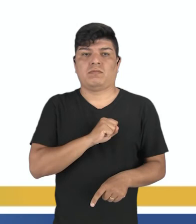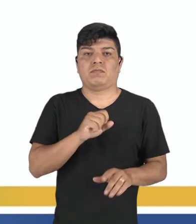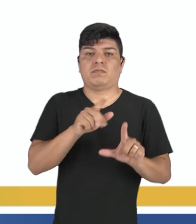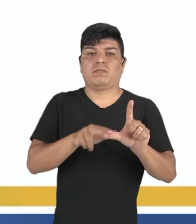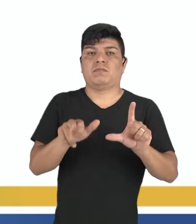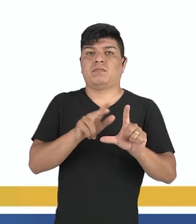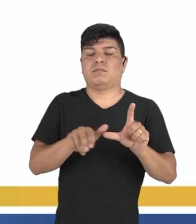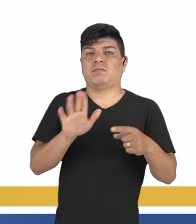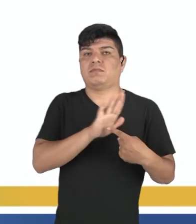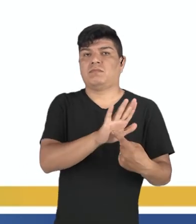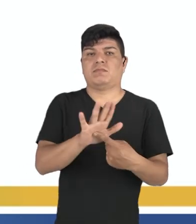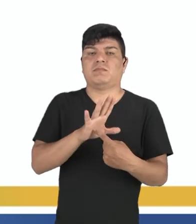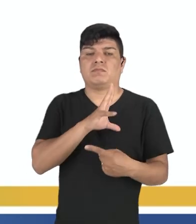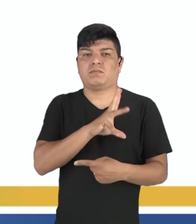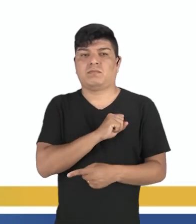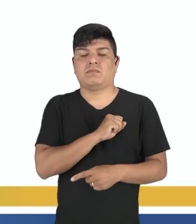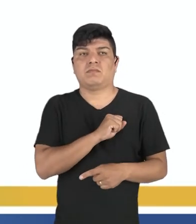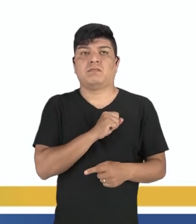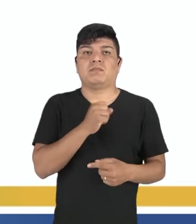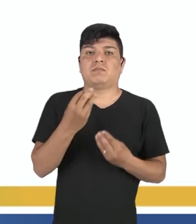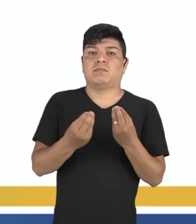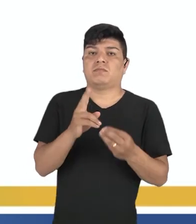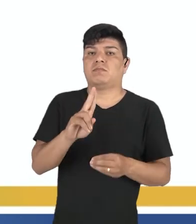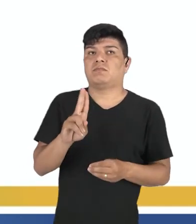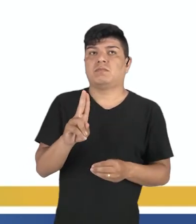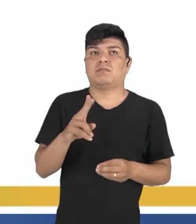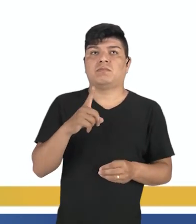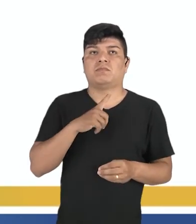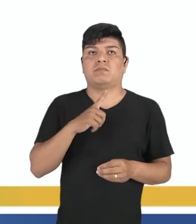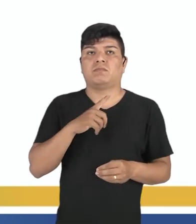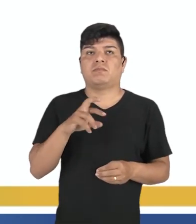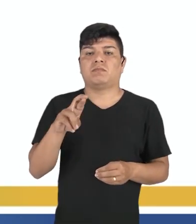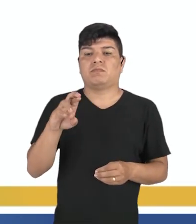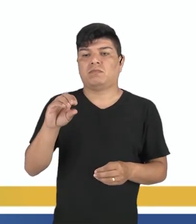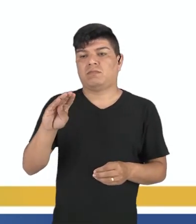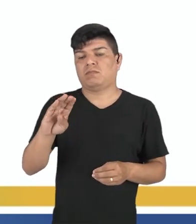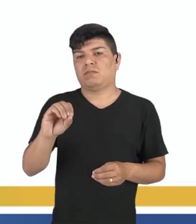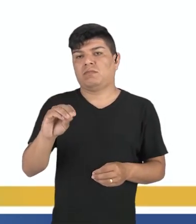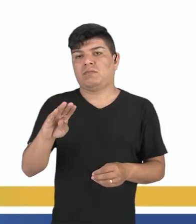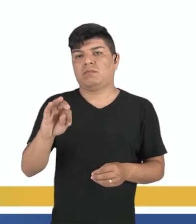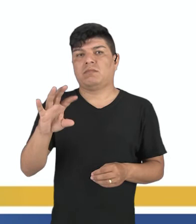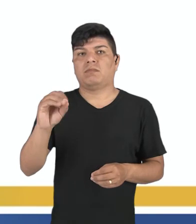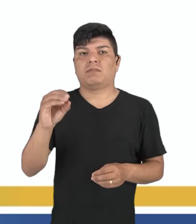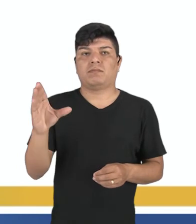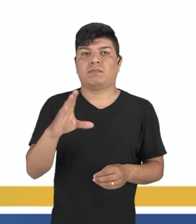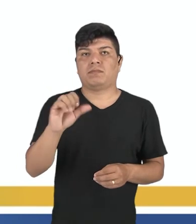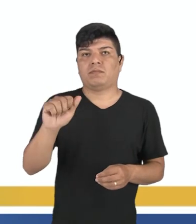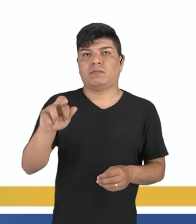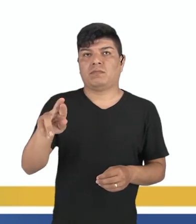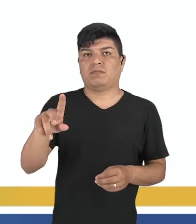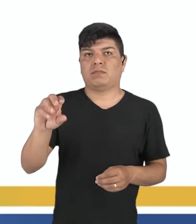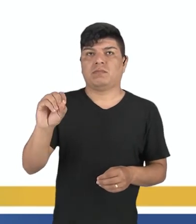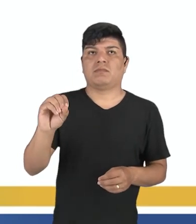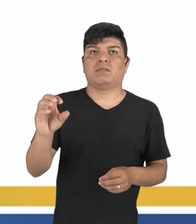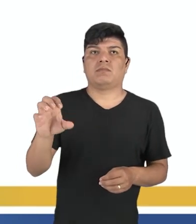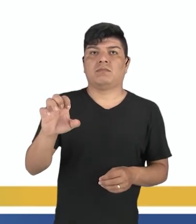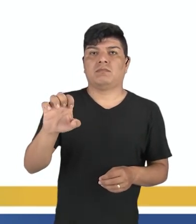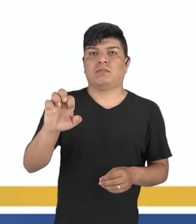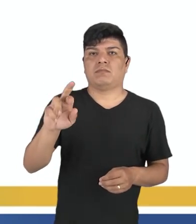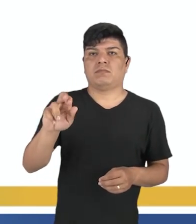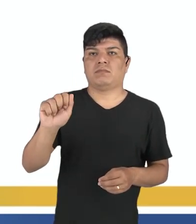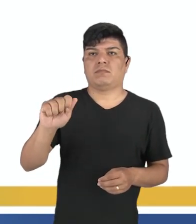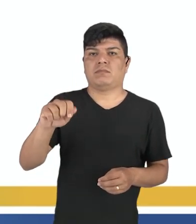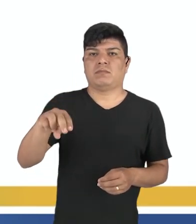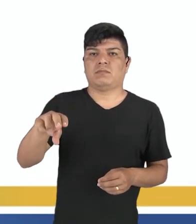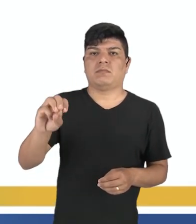abordam as relações amorosas. Entre os nomes estão Roberto Carlos e Erasmo Carlos. Nessa faceta da MPB,